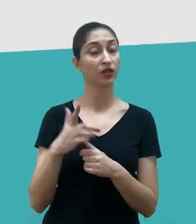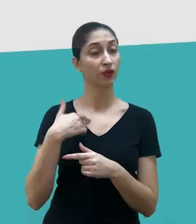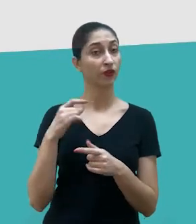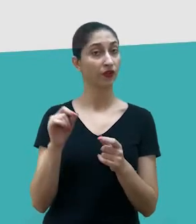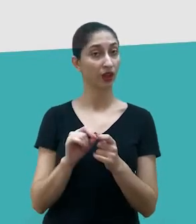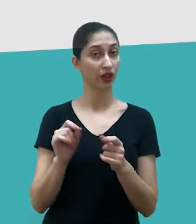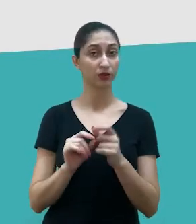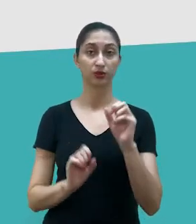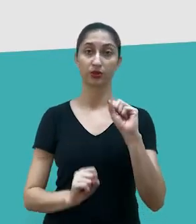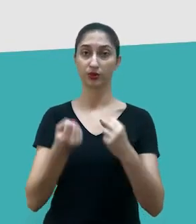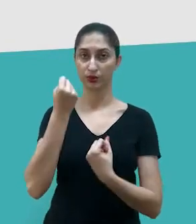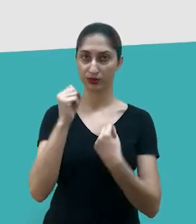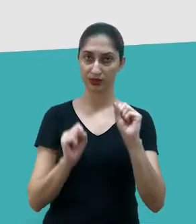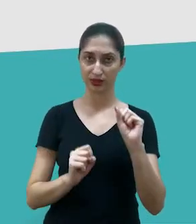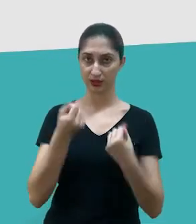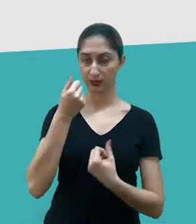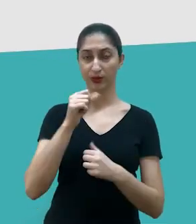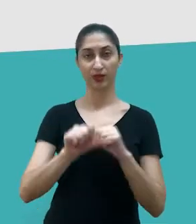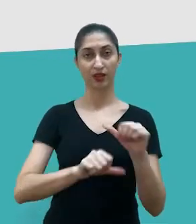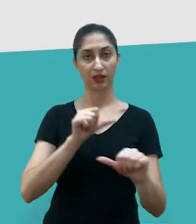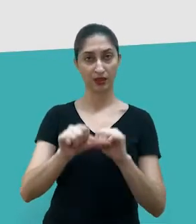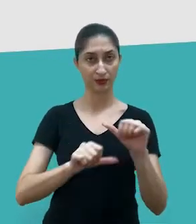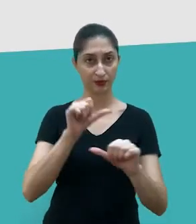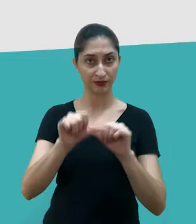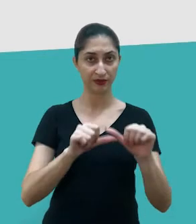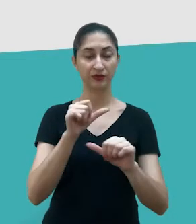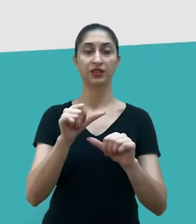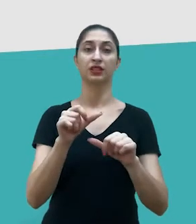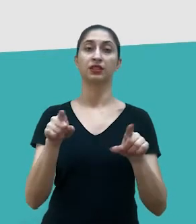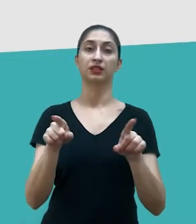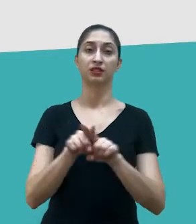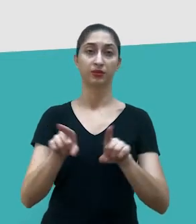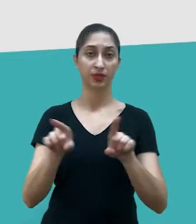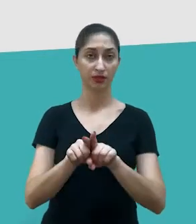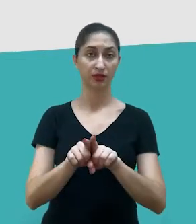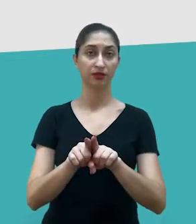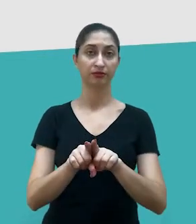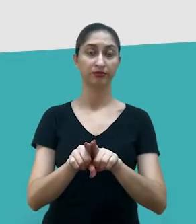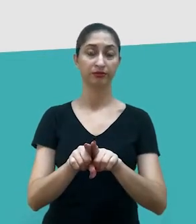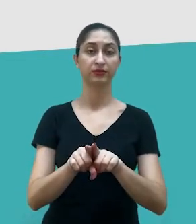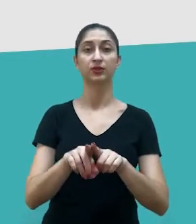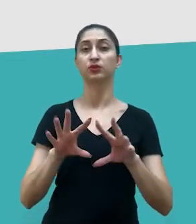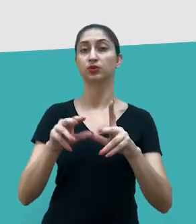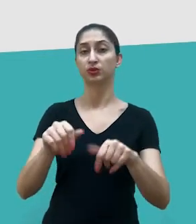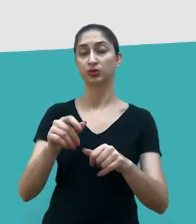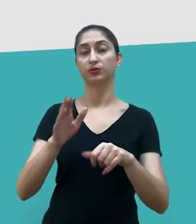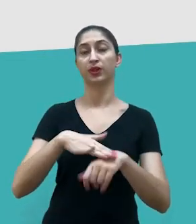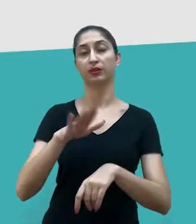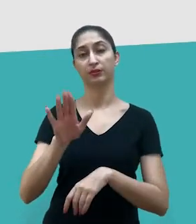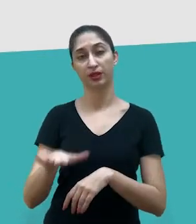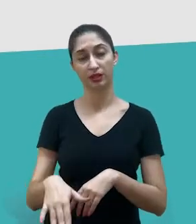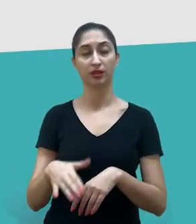com que as indústrias mudem e tudo passe a ser mais barato, mais